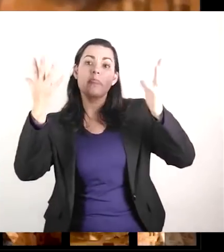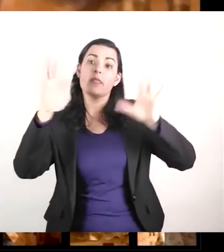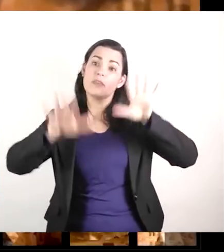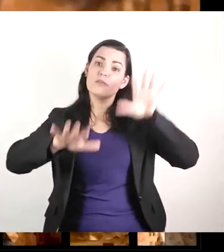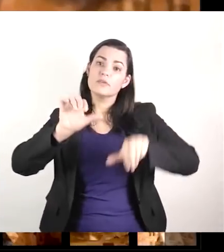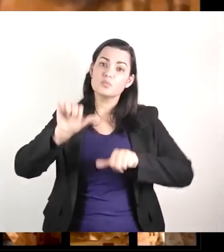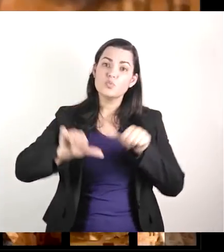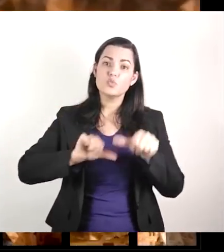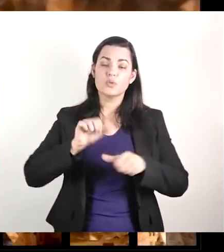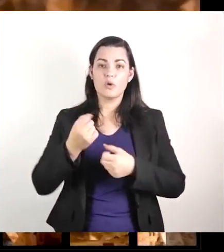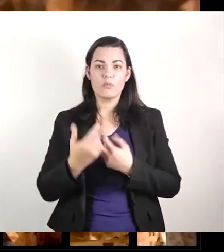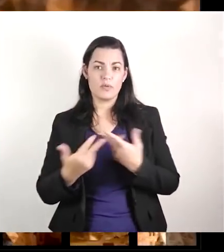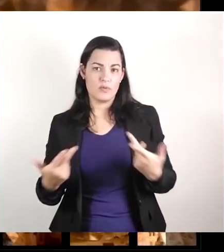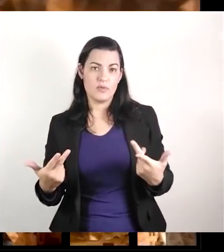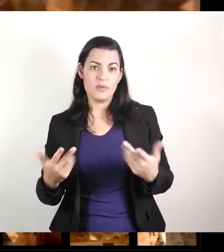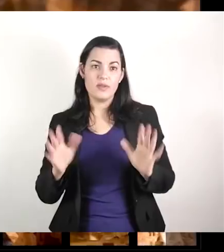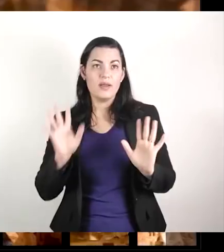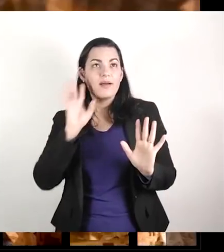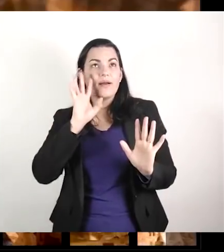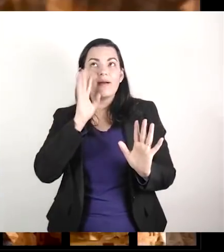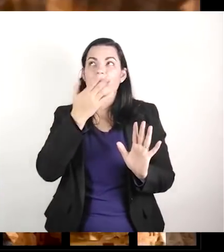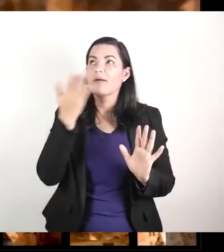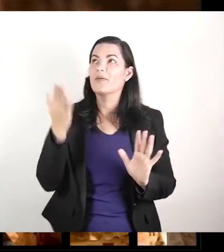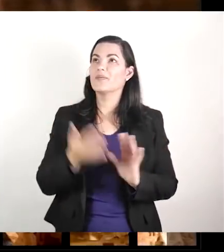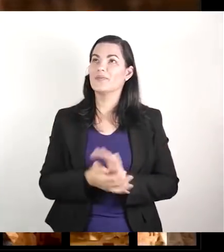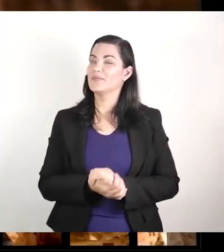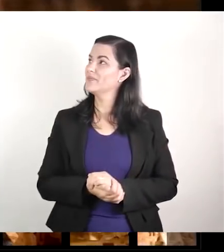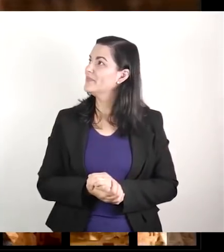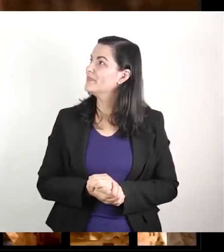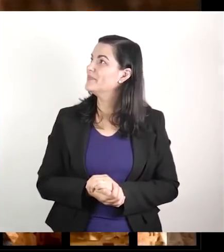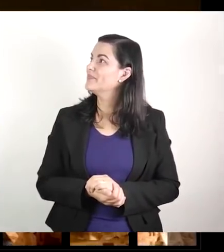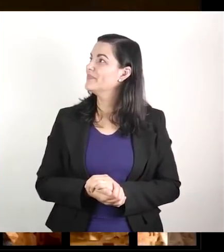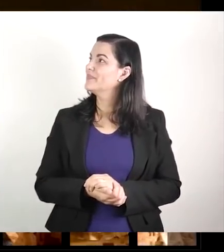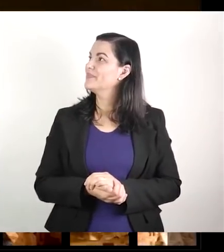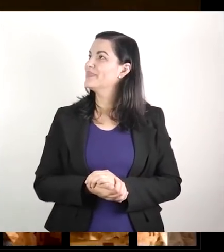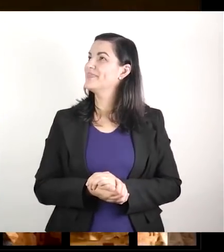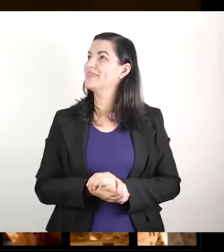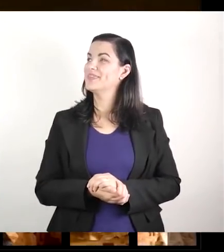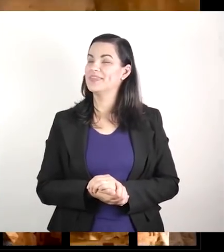ter modificações. Mas olha só que legal!